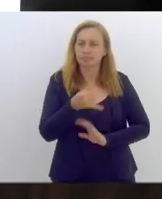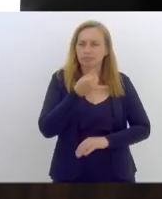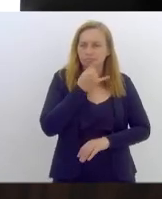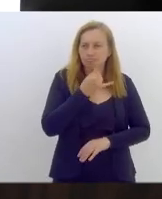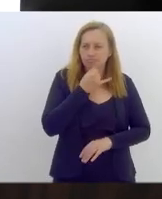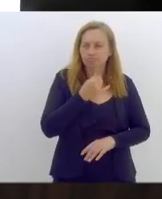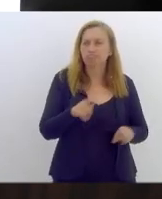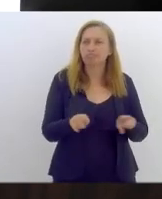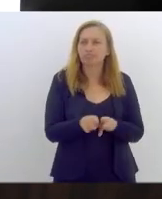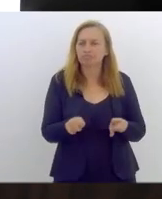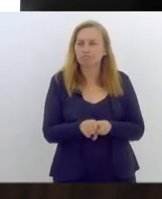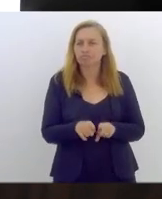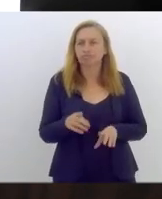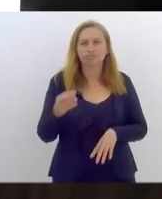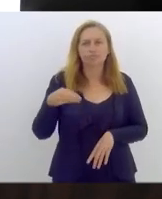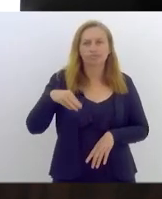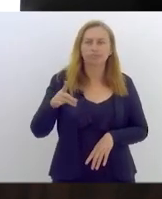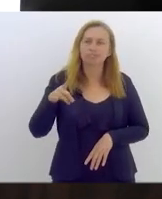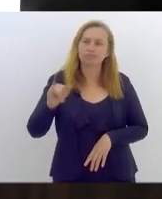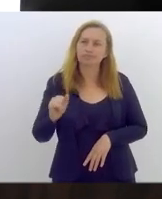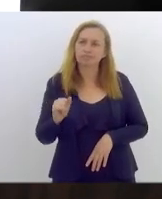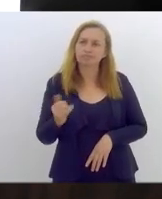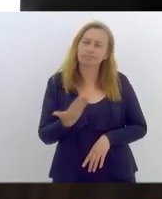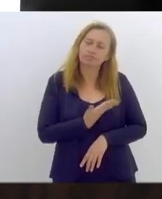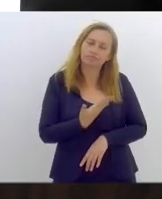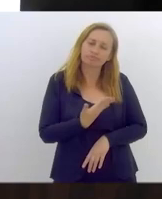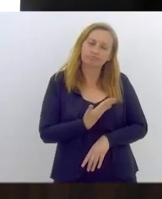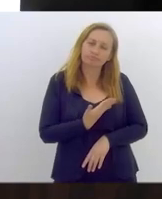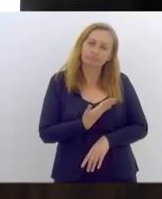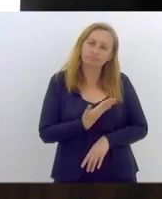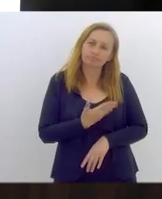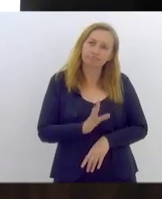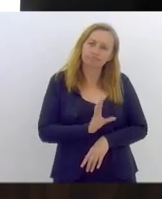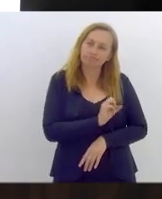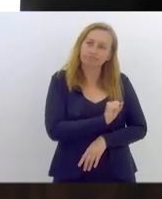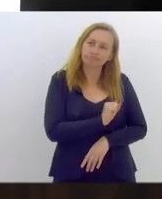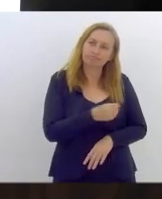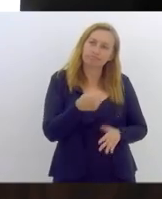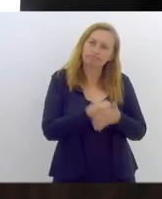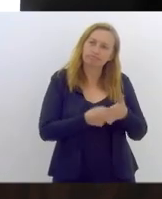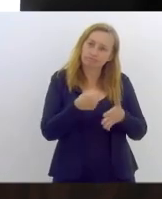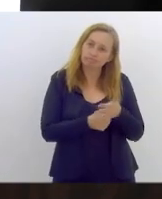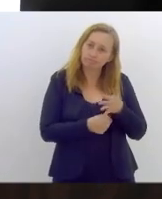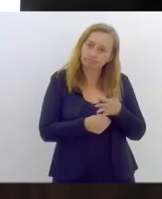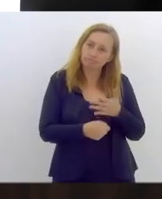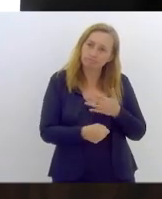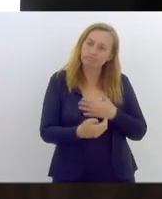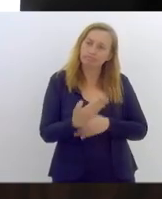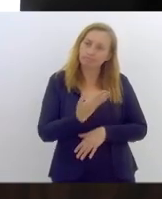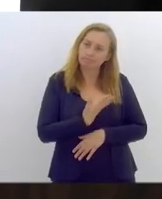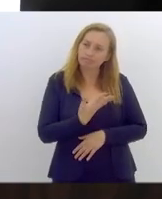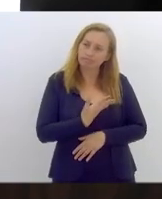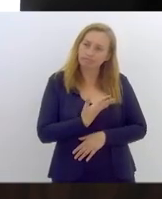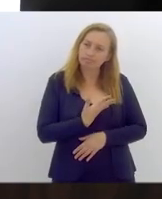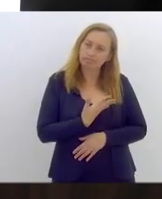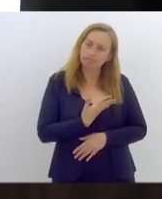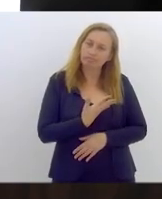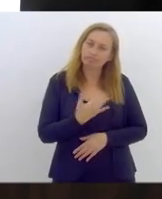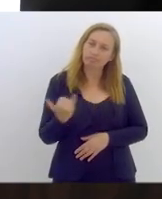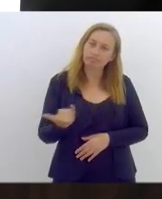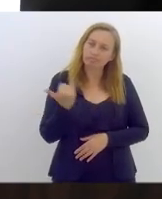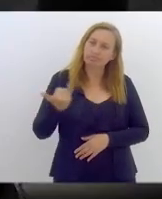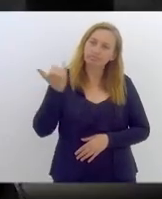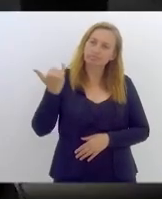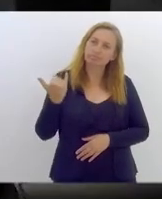Além de tudo isso, Mônica é uma amiga querida e é uma lutadora e é uma companheira indispensável